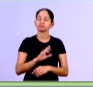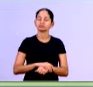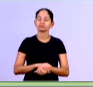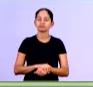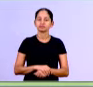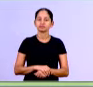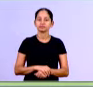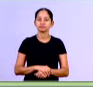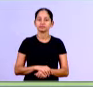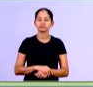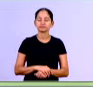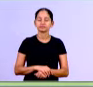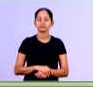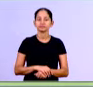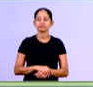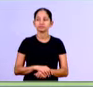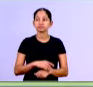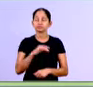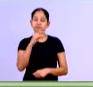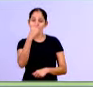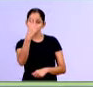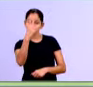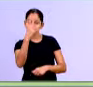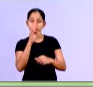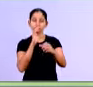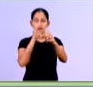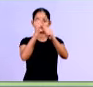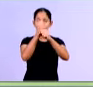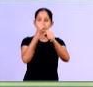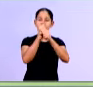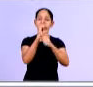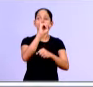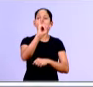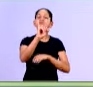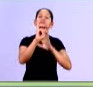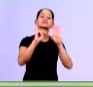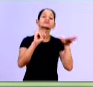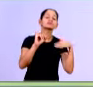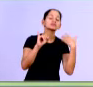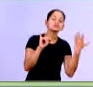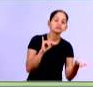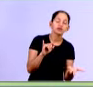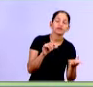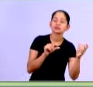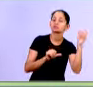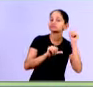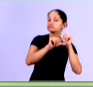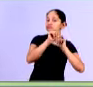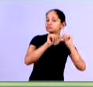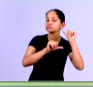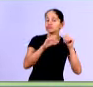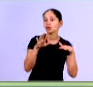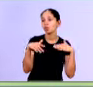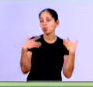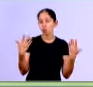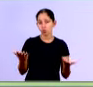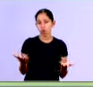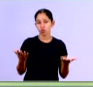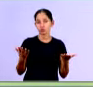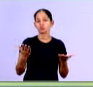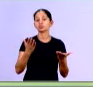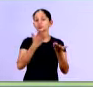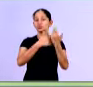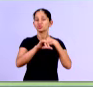R$500. E aí eu vou ter 1 mais a taxa. Aqui vai ter que fazer alguma alteração. Observe que as taxas estão